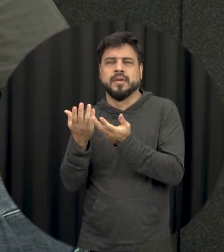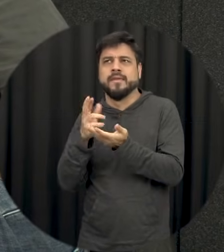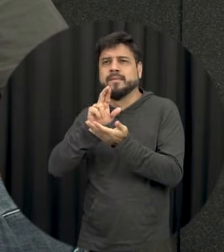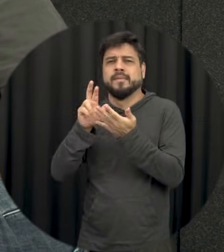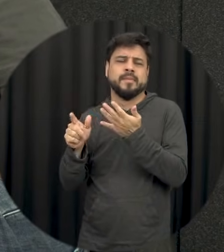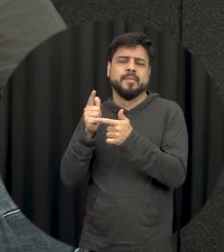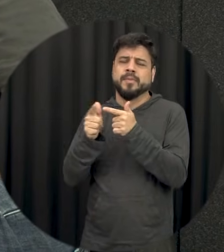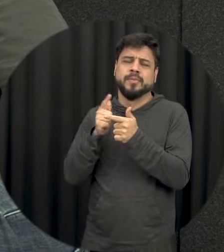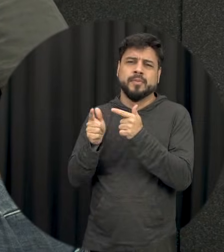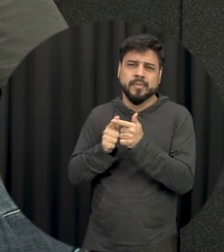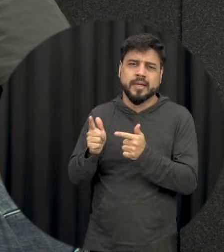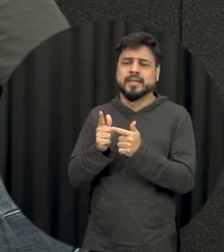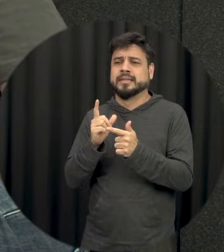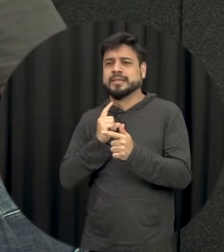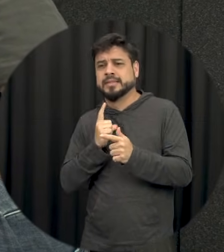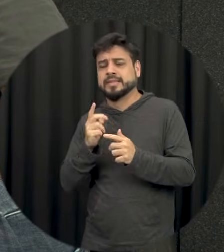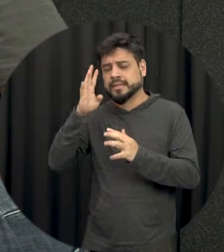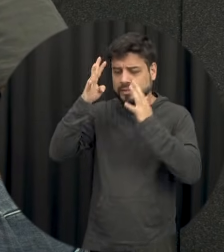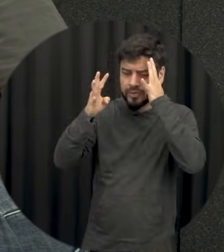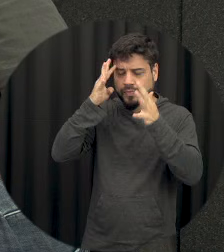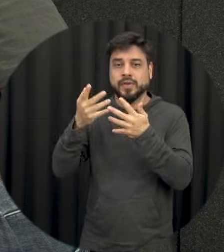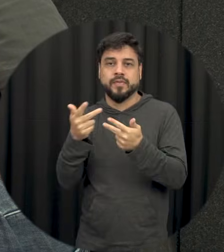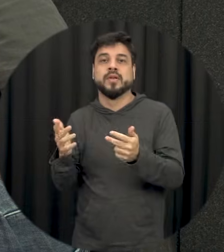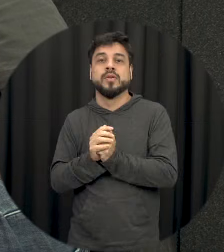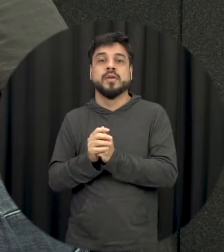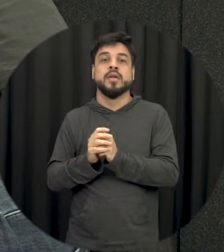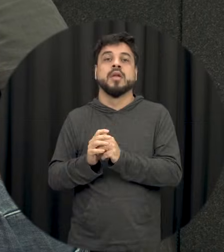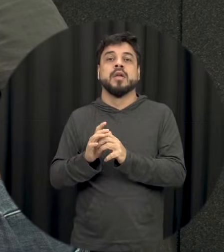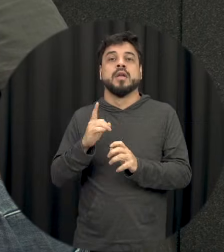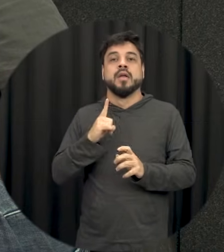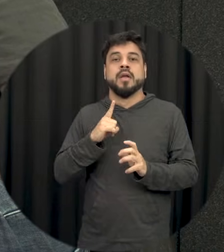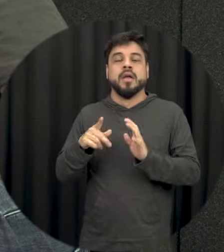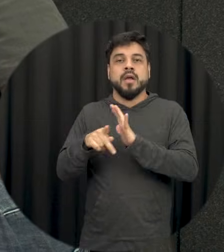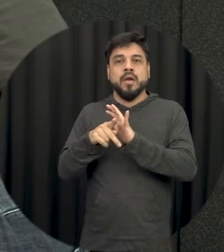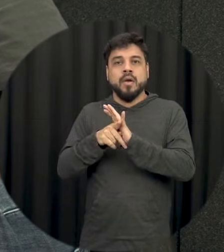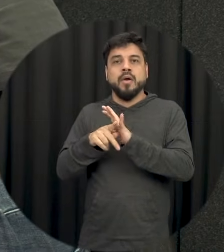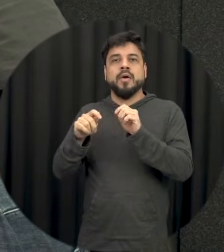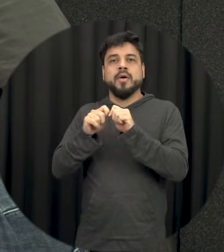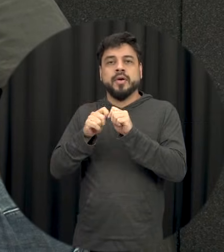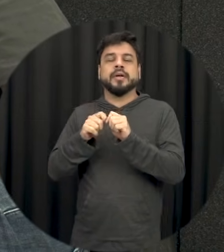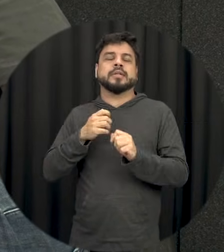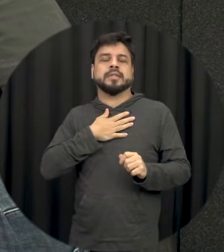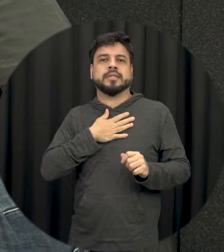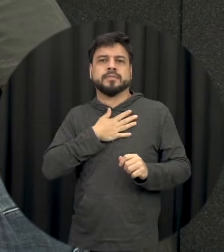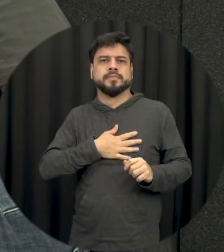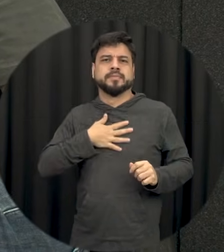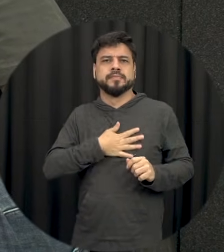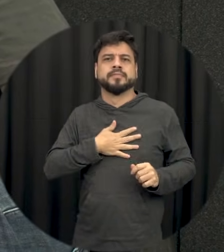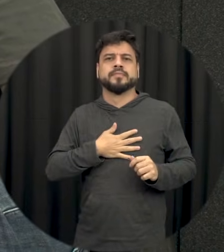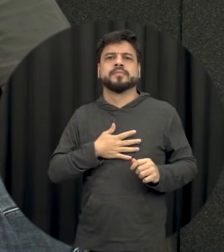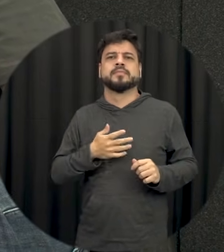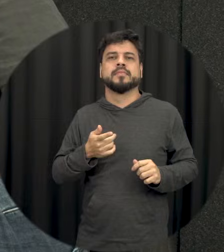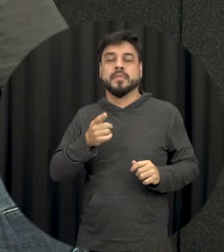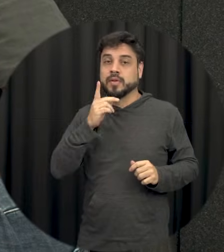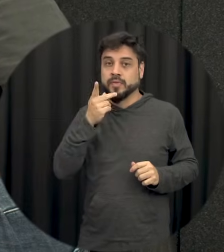problemas, de pequenas questões a serem resolvidas, mas ainda é uma profissão bastante prazerosa, digamos. Né? E, repito, algumas